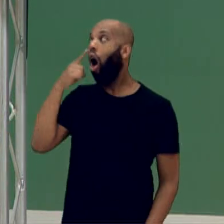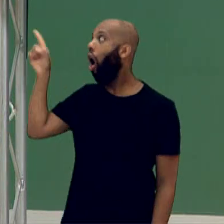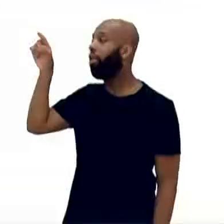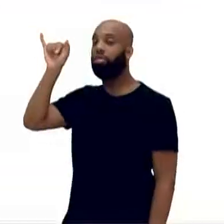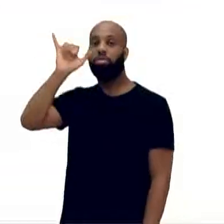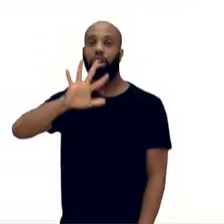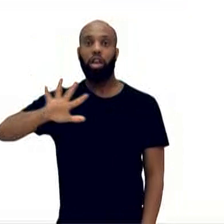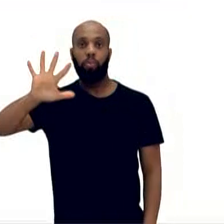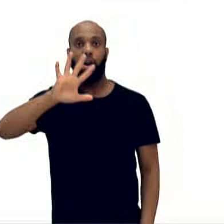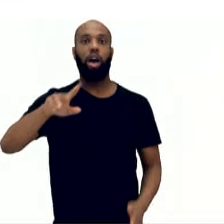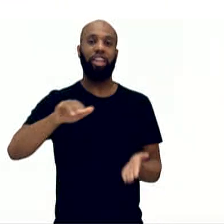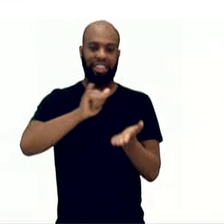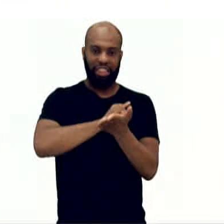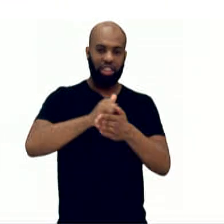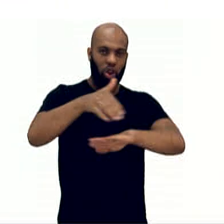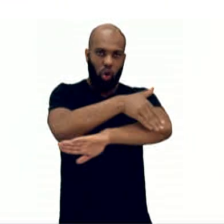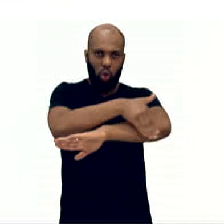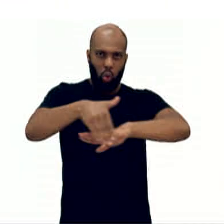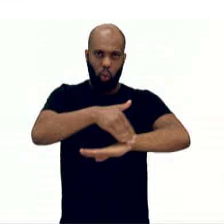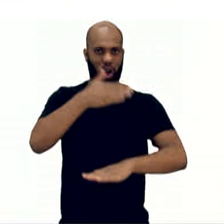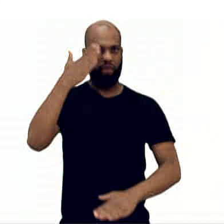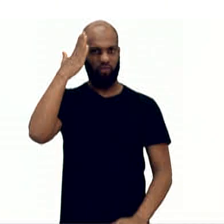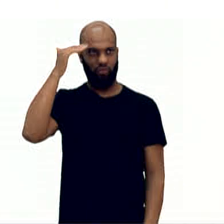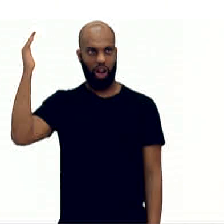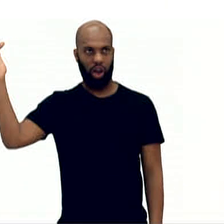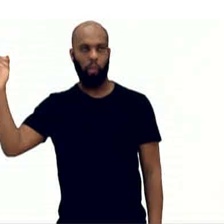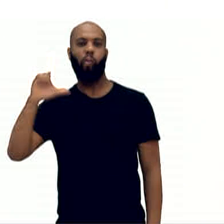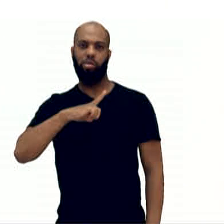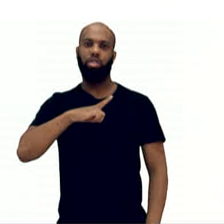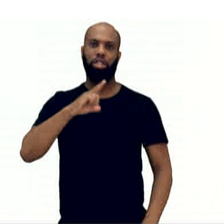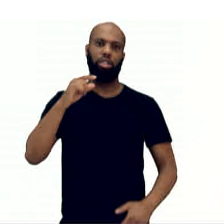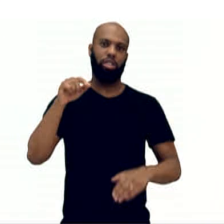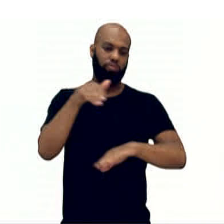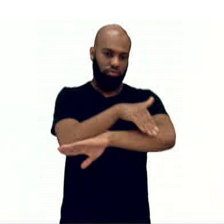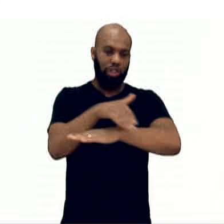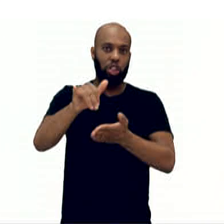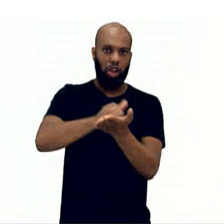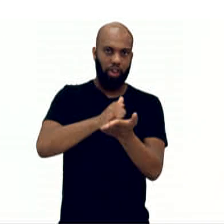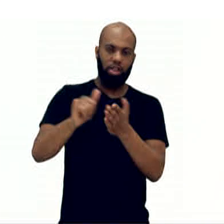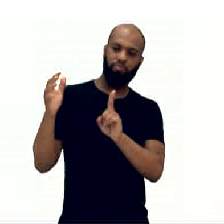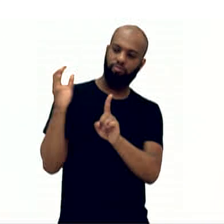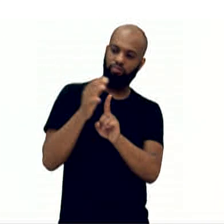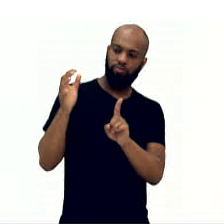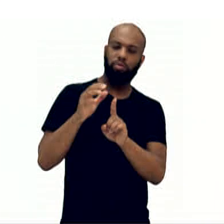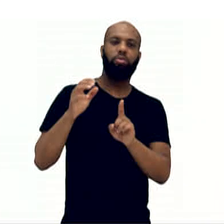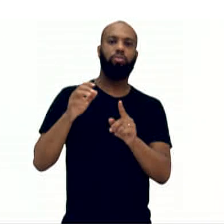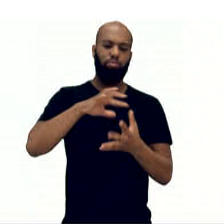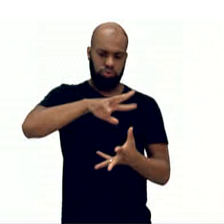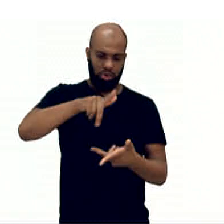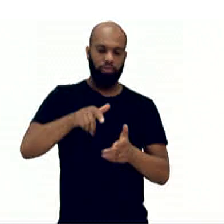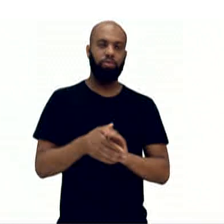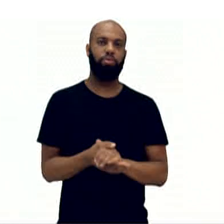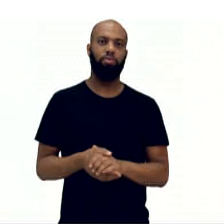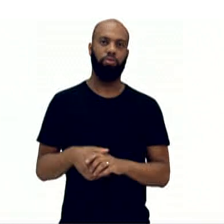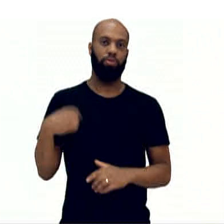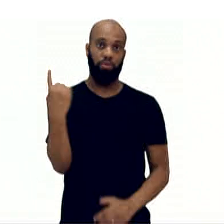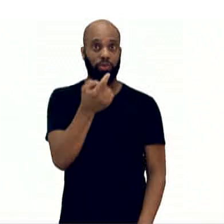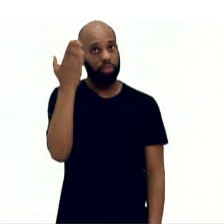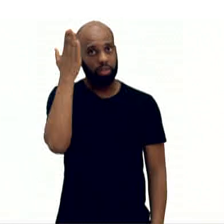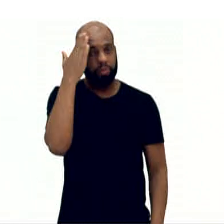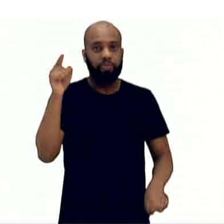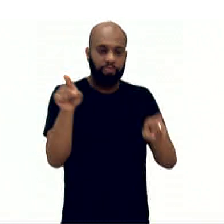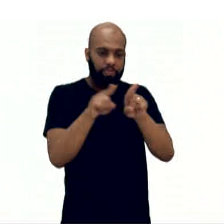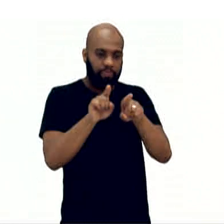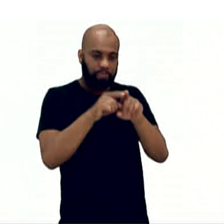imagem da Times Square, em Nova York, que também é uma cidade global, que exerce influência aí no mundo todo, só para a gente ter uma noção